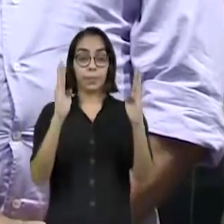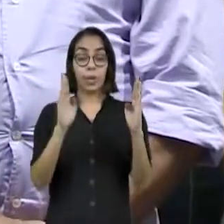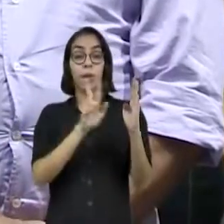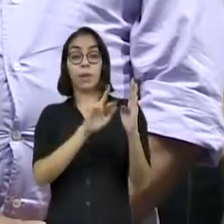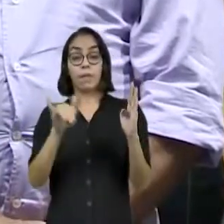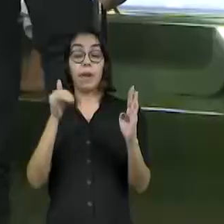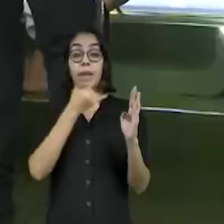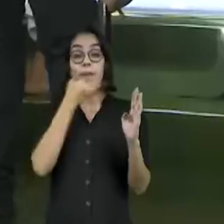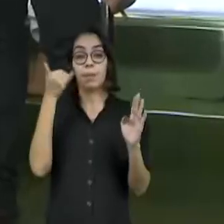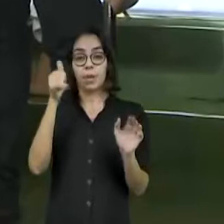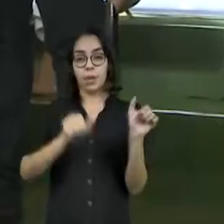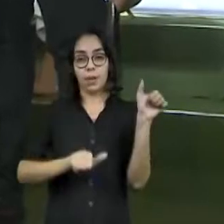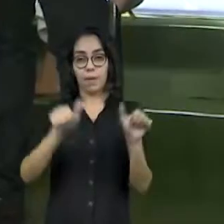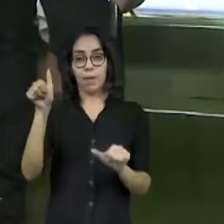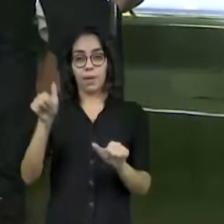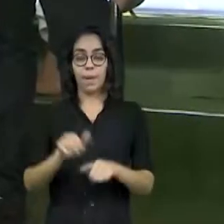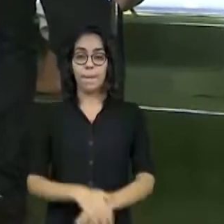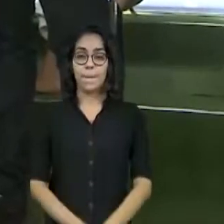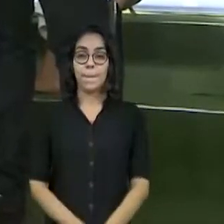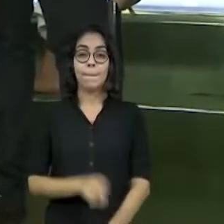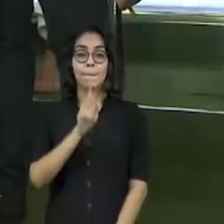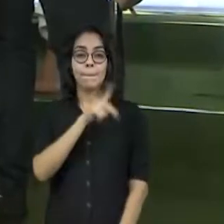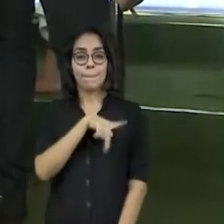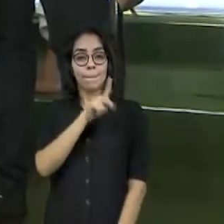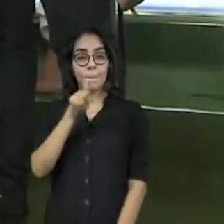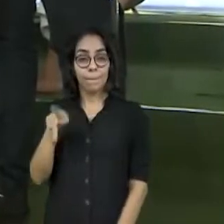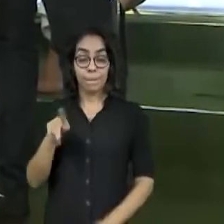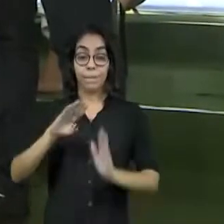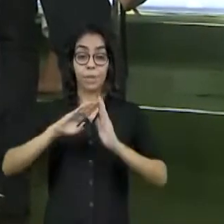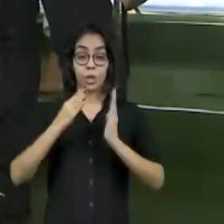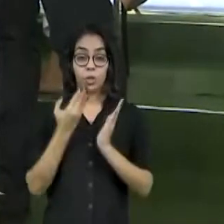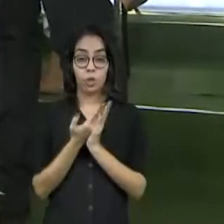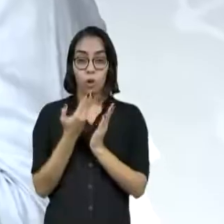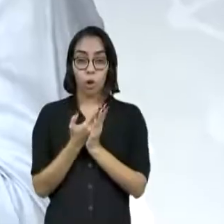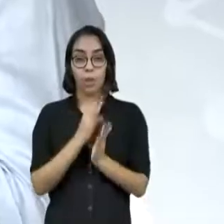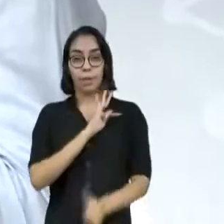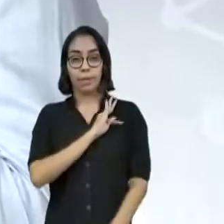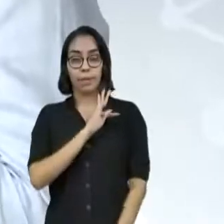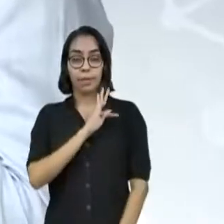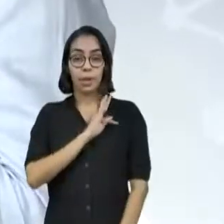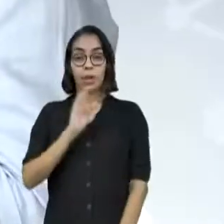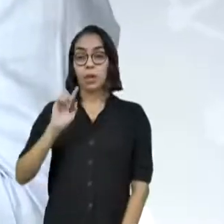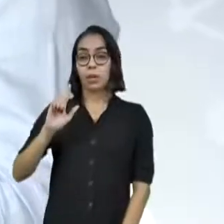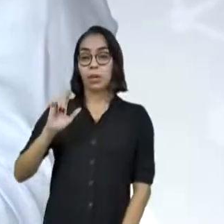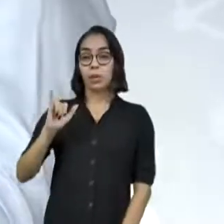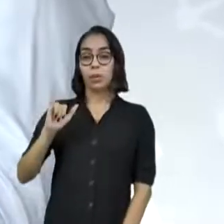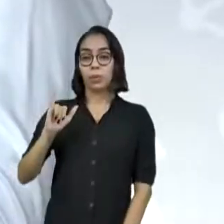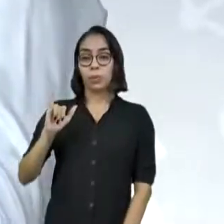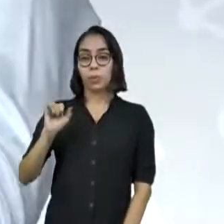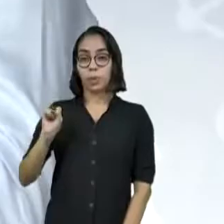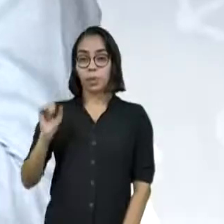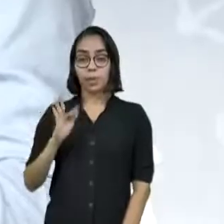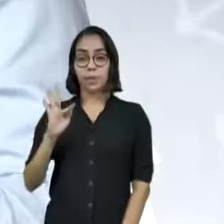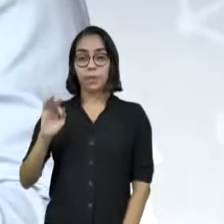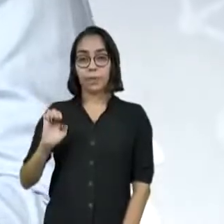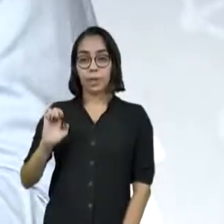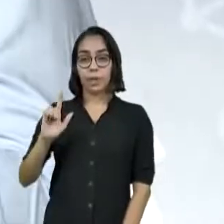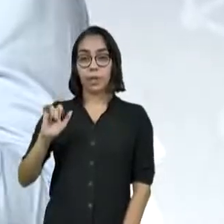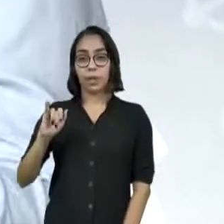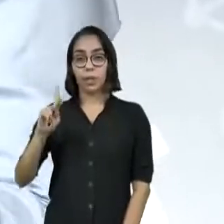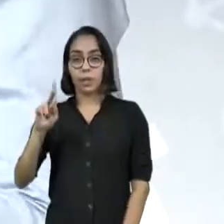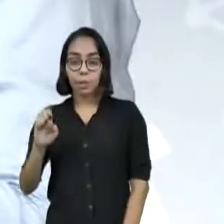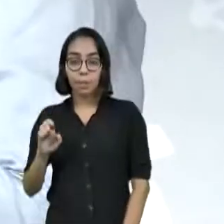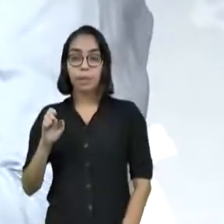com as avaliações. Professor da Rede de Ensino Médio Profissionalizante do Ceará, Luiz Felipe Oliveira, ressaltou a importância